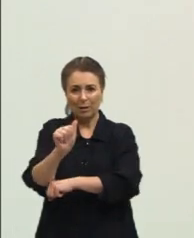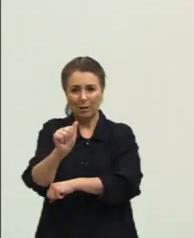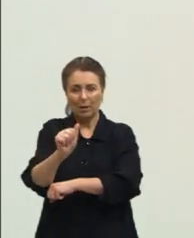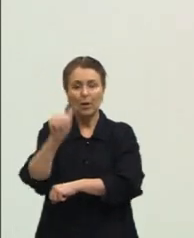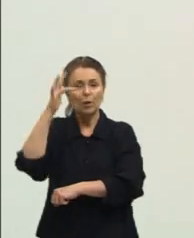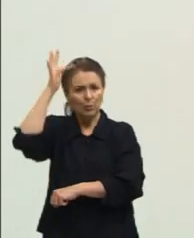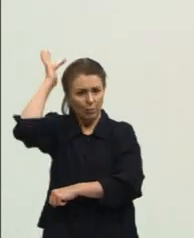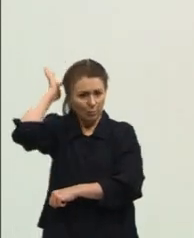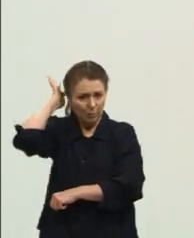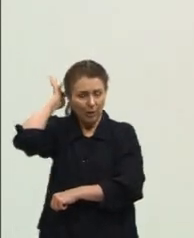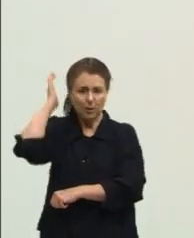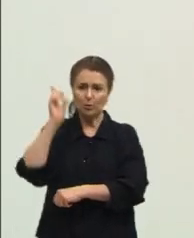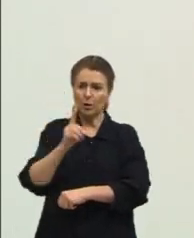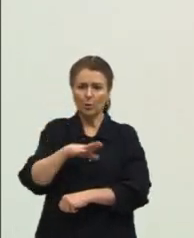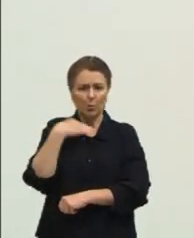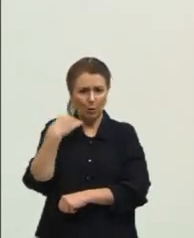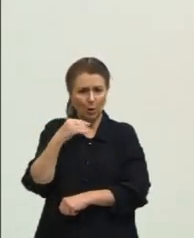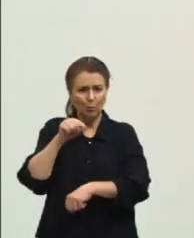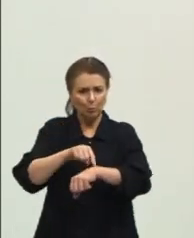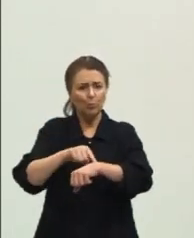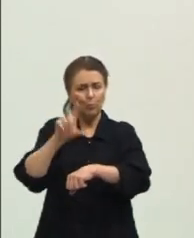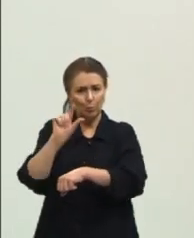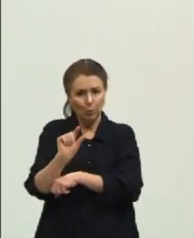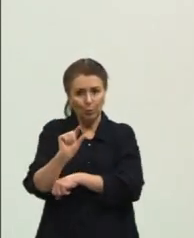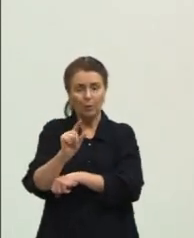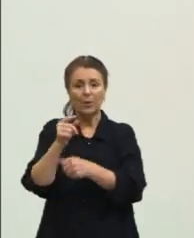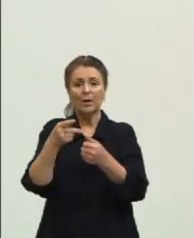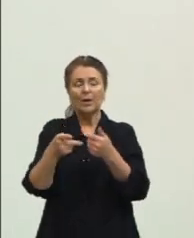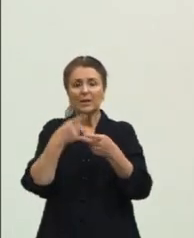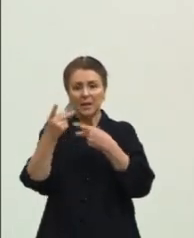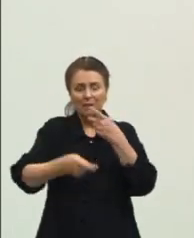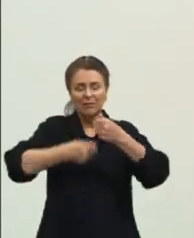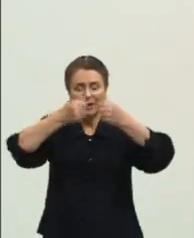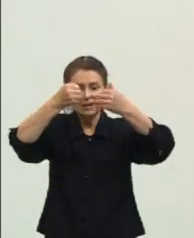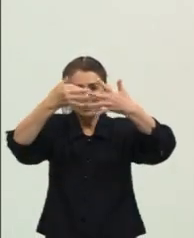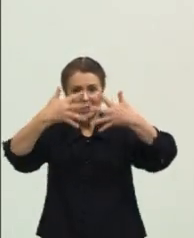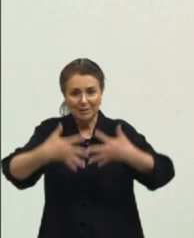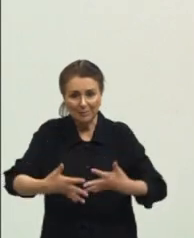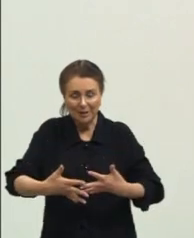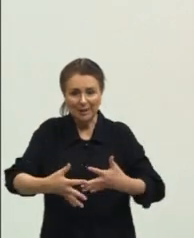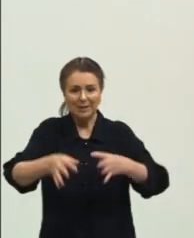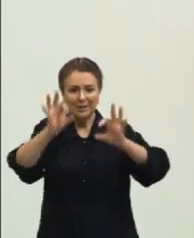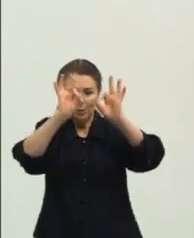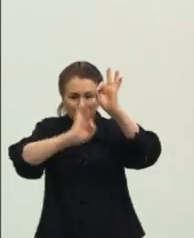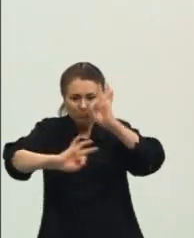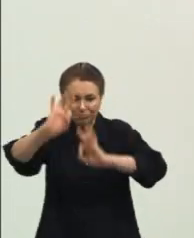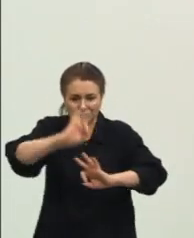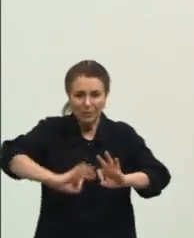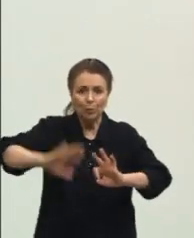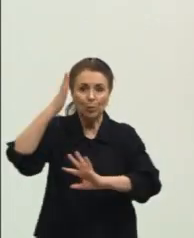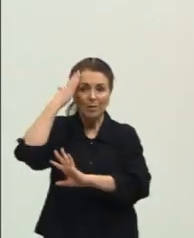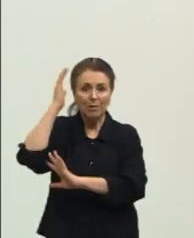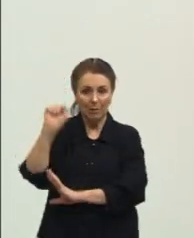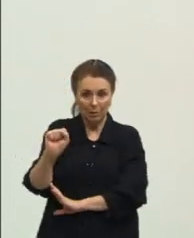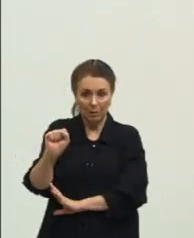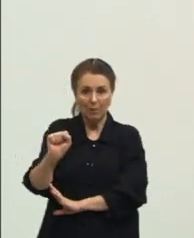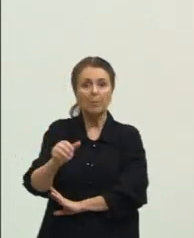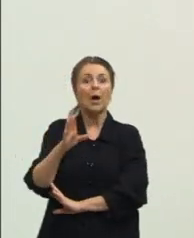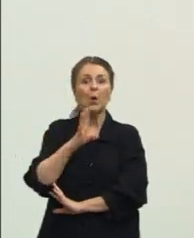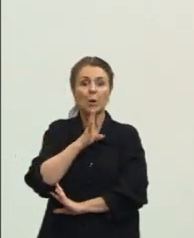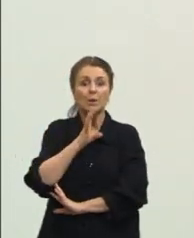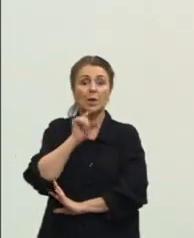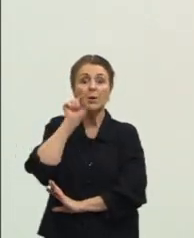1960 70 que ele faz essa arqueologia do Saber mais precisa saber o pensamento do focou não basta